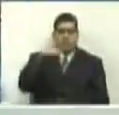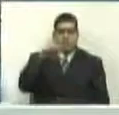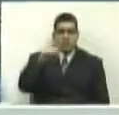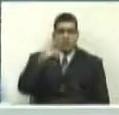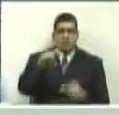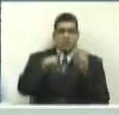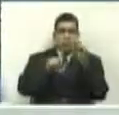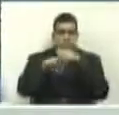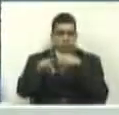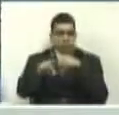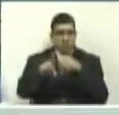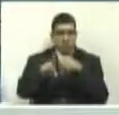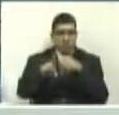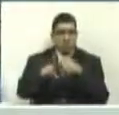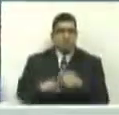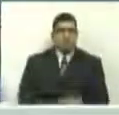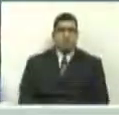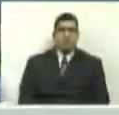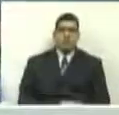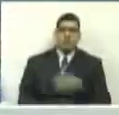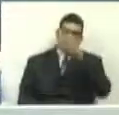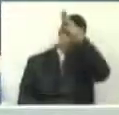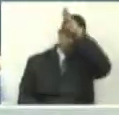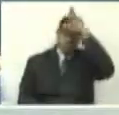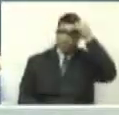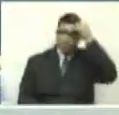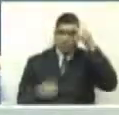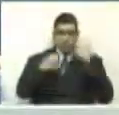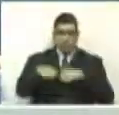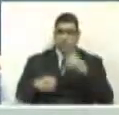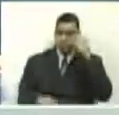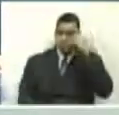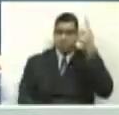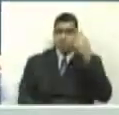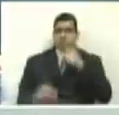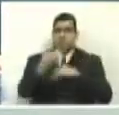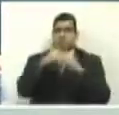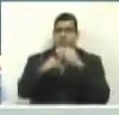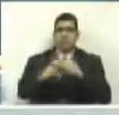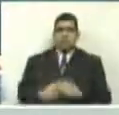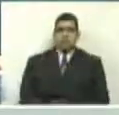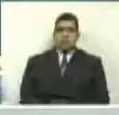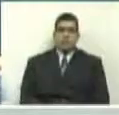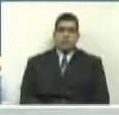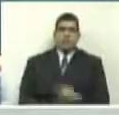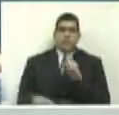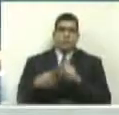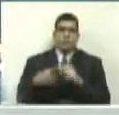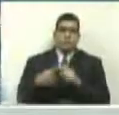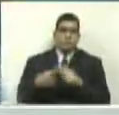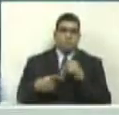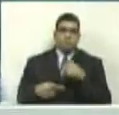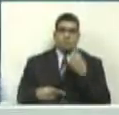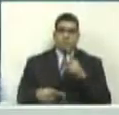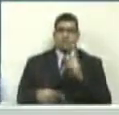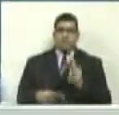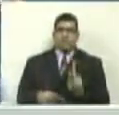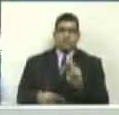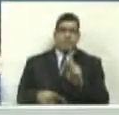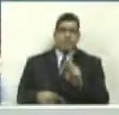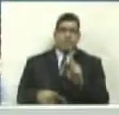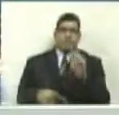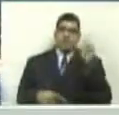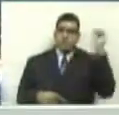mês? O Amazonas precisa refletir sobre isso, porque nós cultuamos falsos